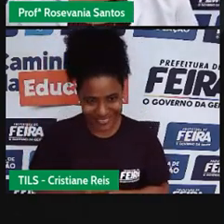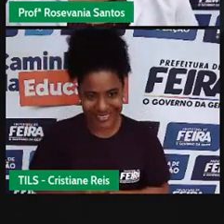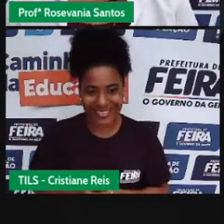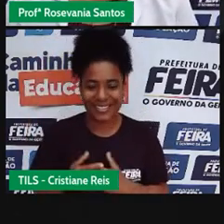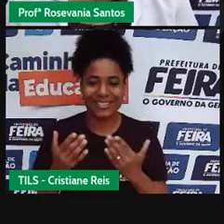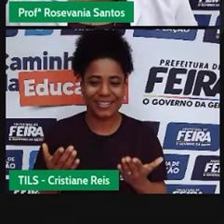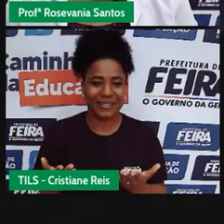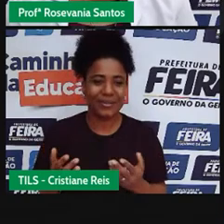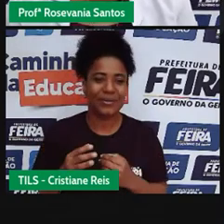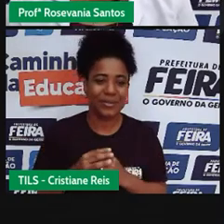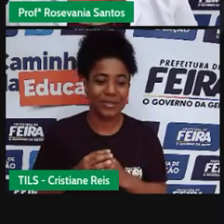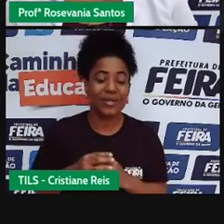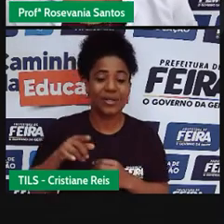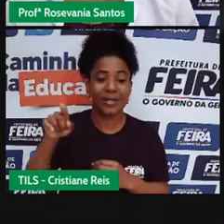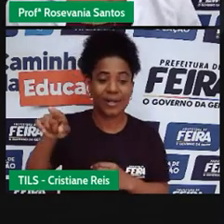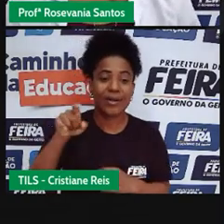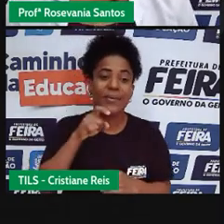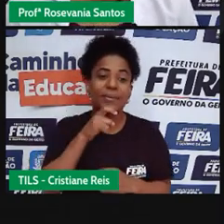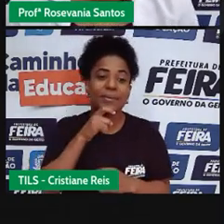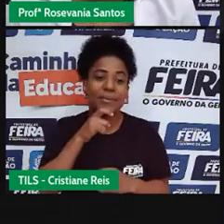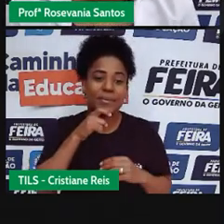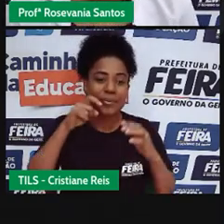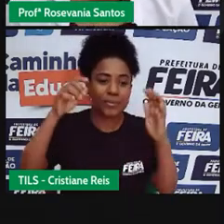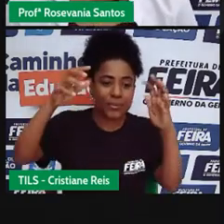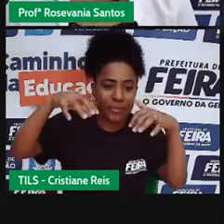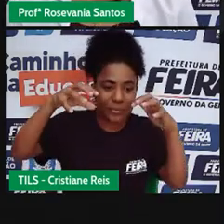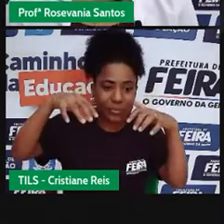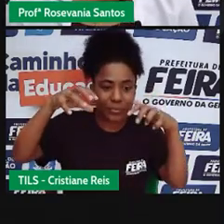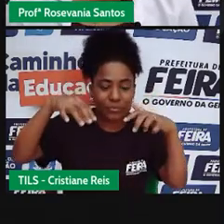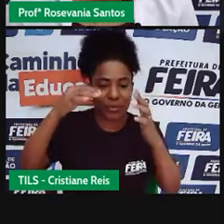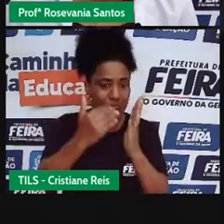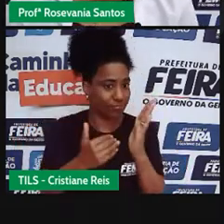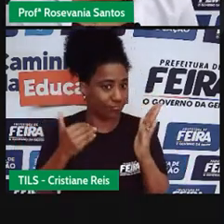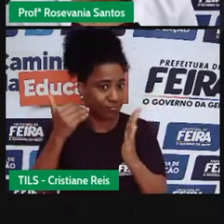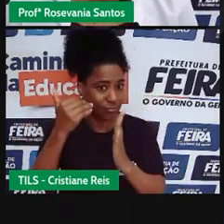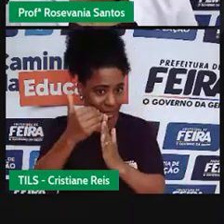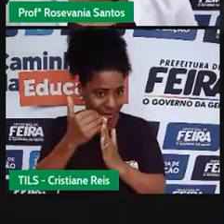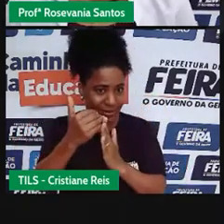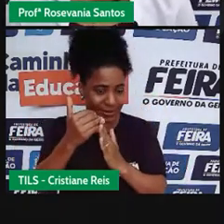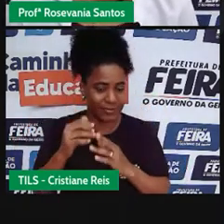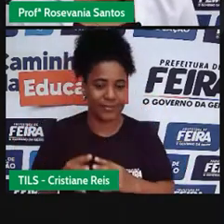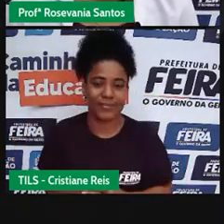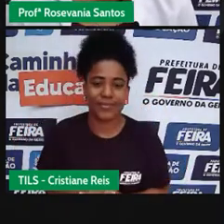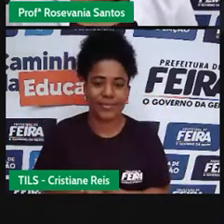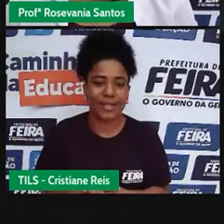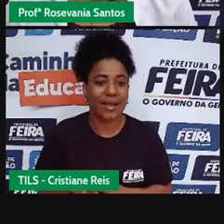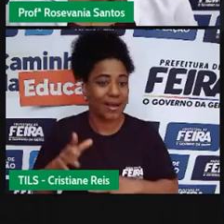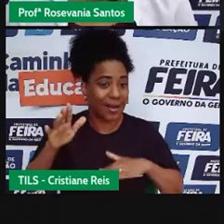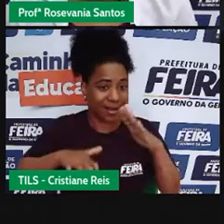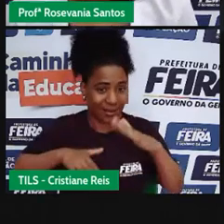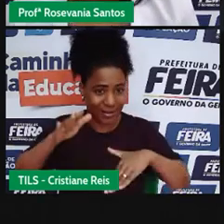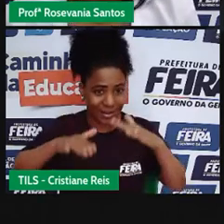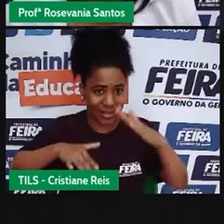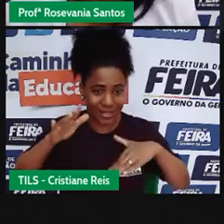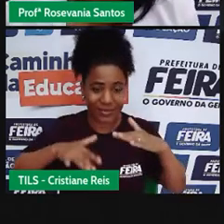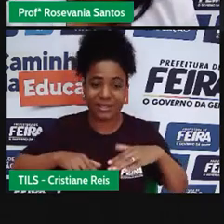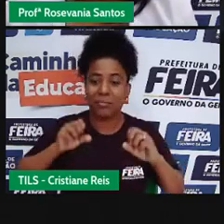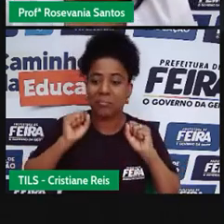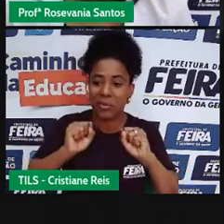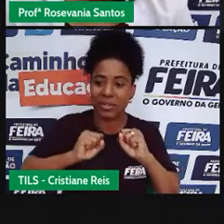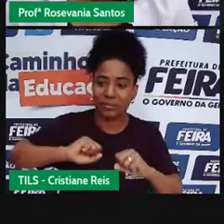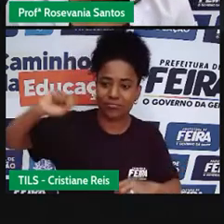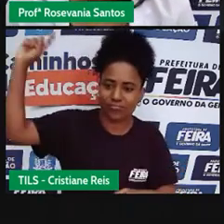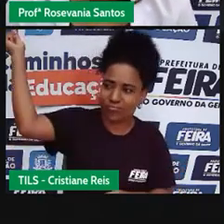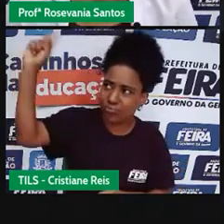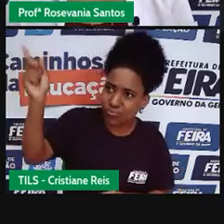percebe que tem mais chuvas, né, no período do inverno. E às vezes até acaba trovejando, né? Como